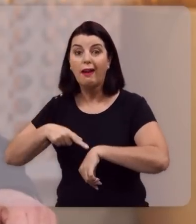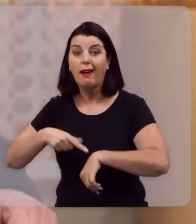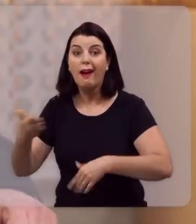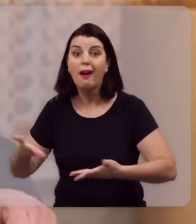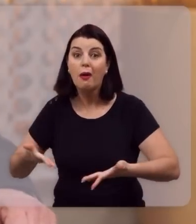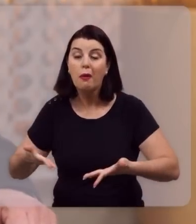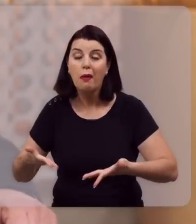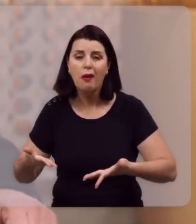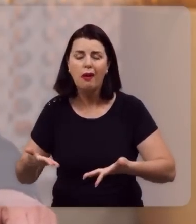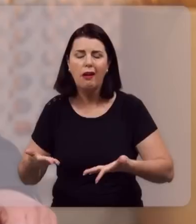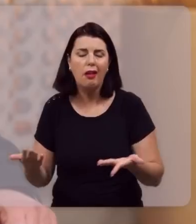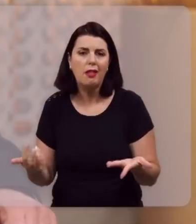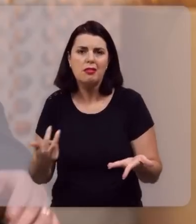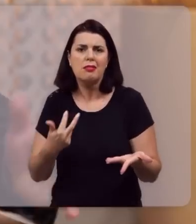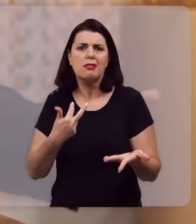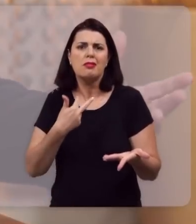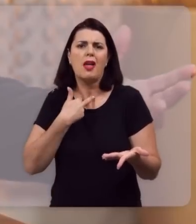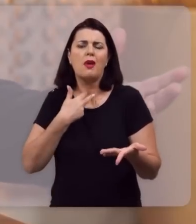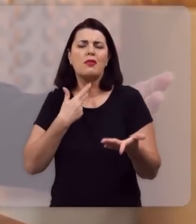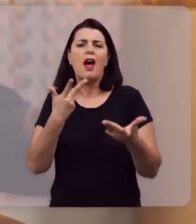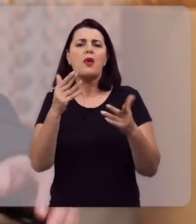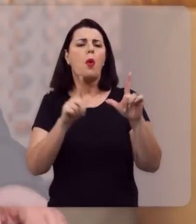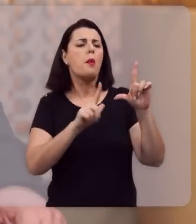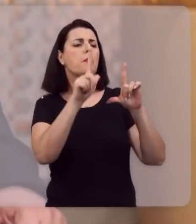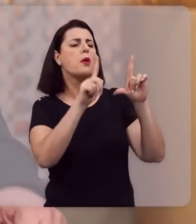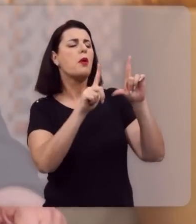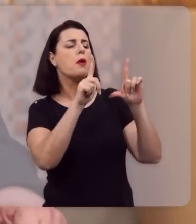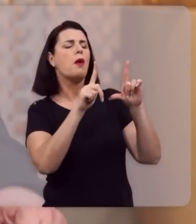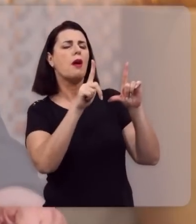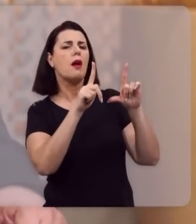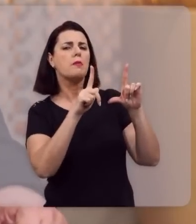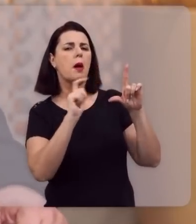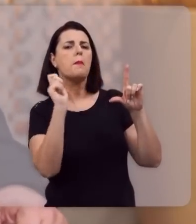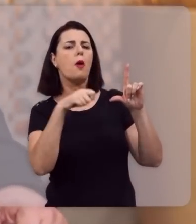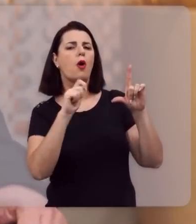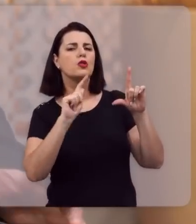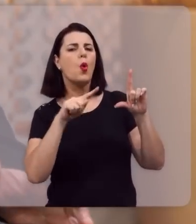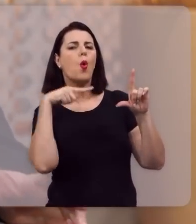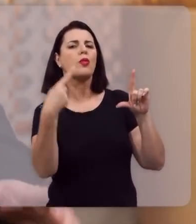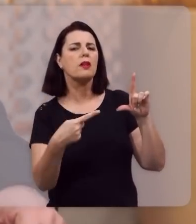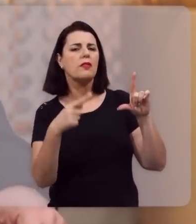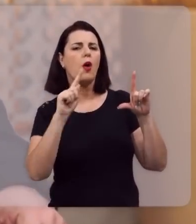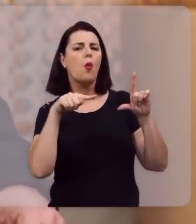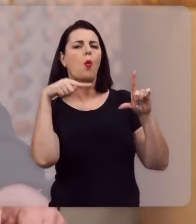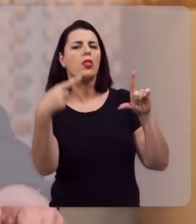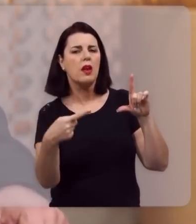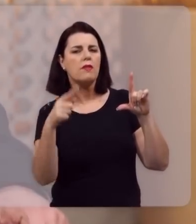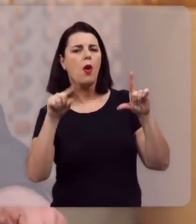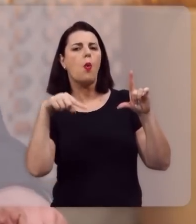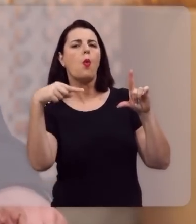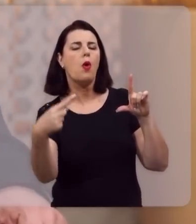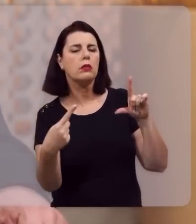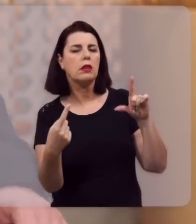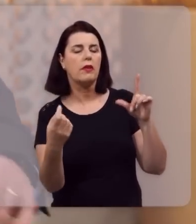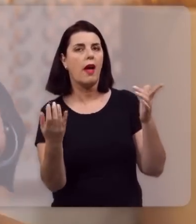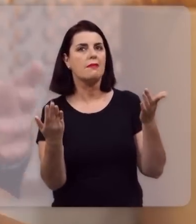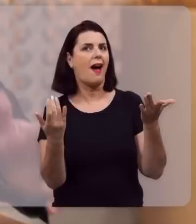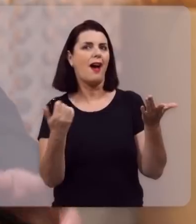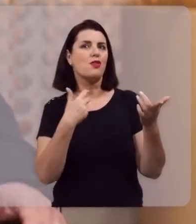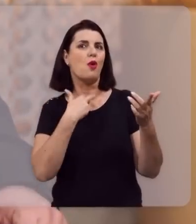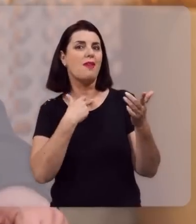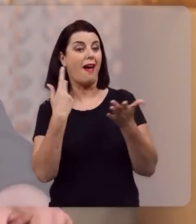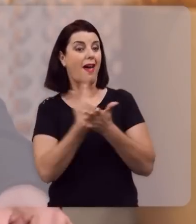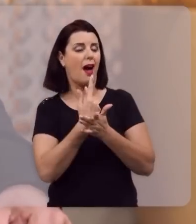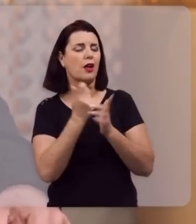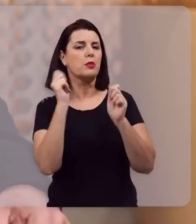A vida não é como um programa de televisão que você grava e, se não vai bem, você grava